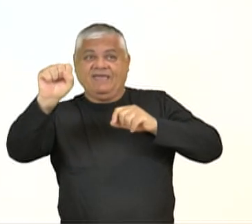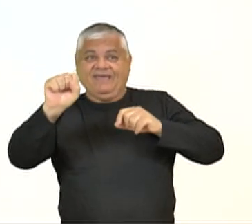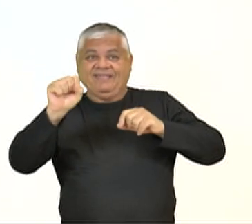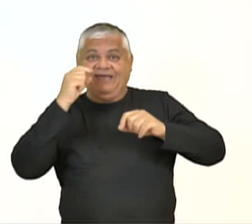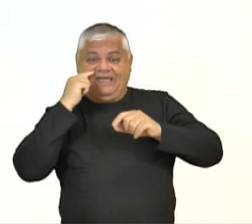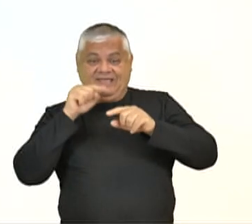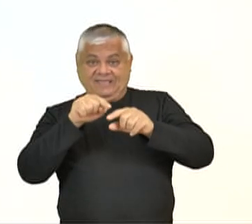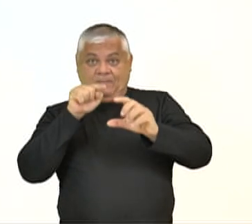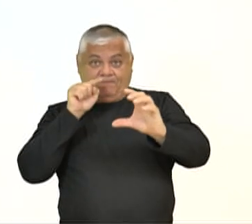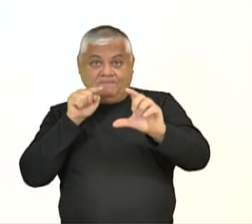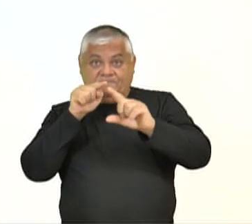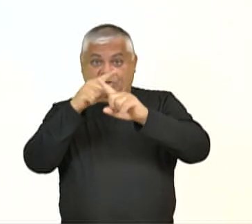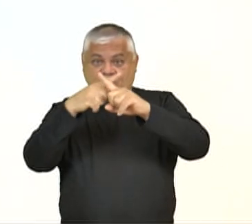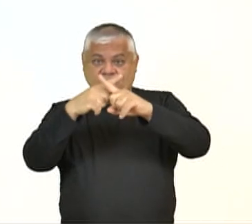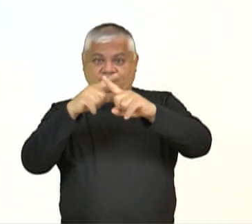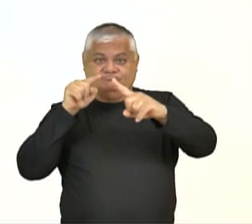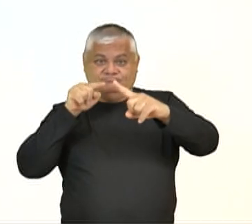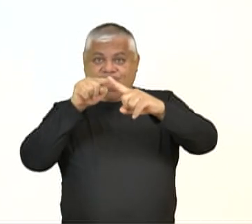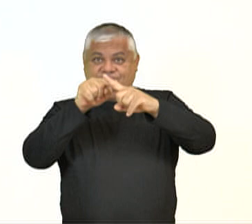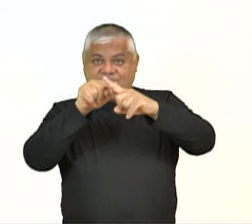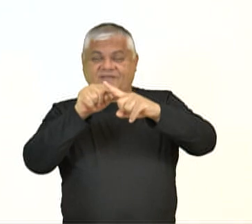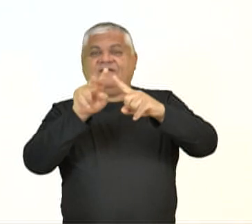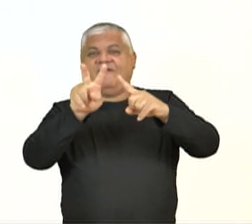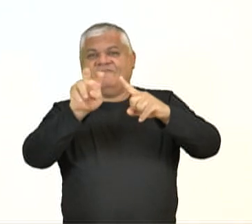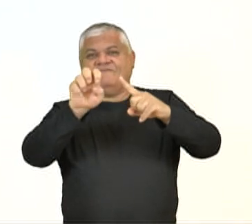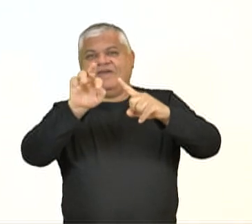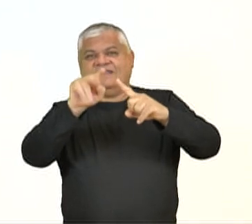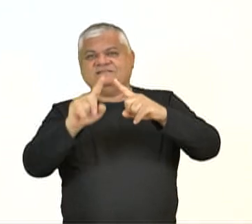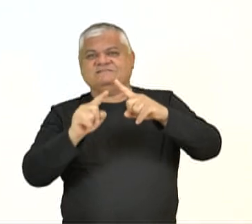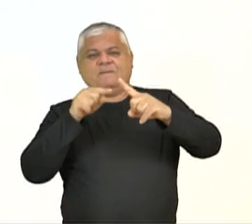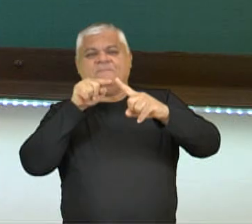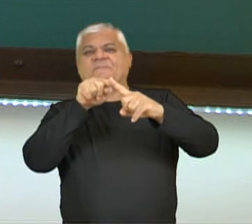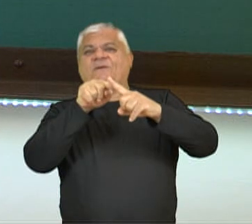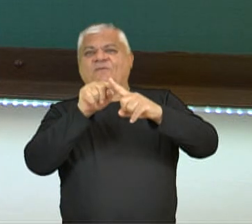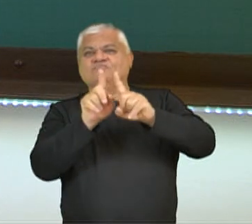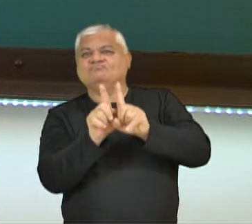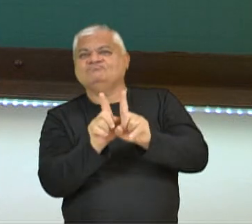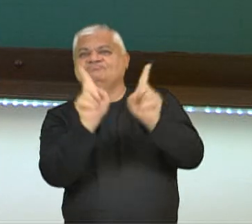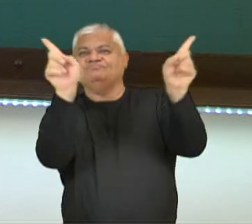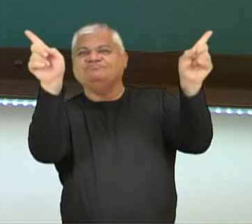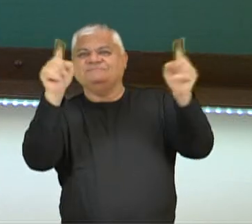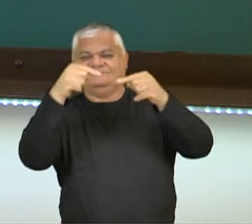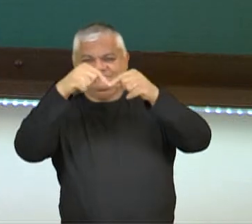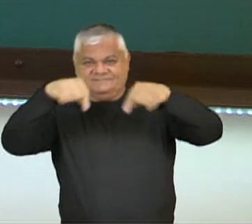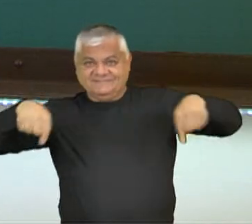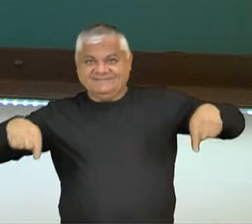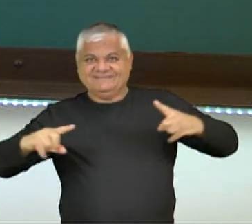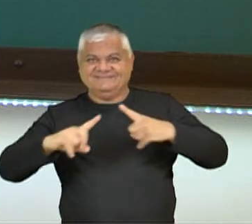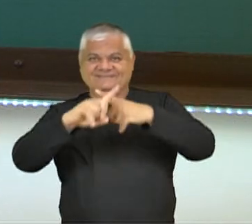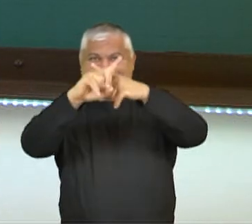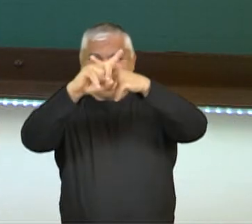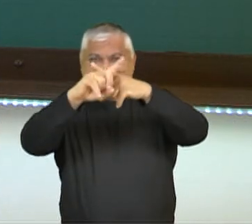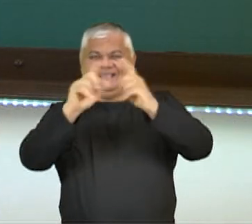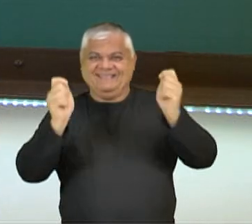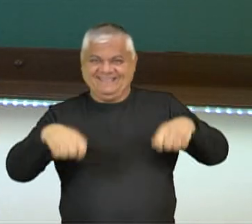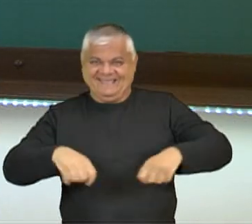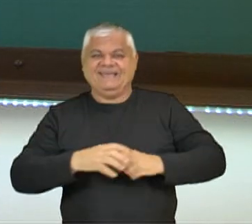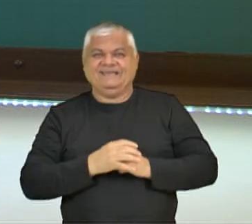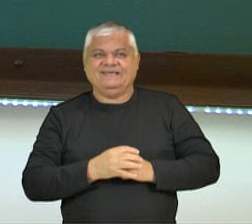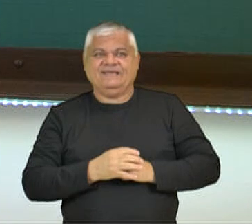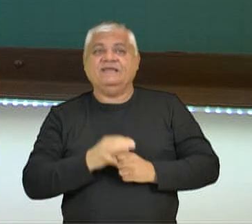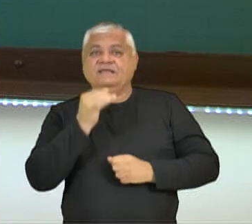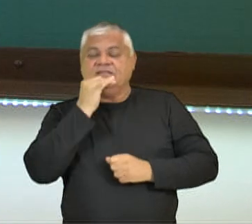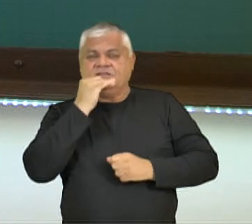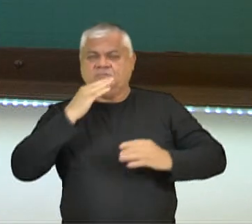Então, esse ponto de encontro ali é o vértice, tá bom? É onde parte duas semirretas, ou duas retas,